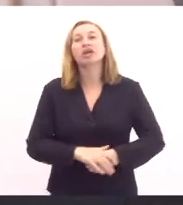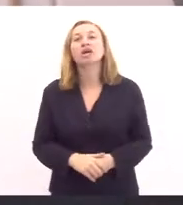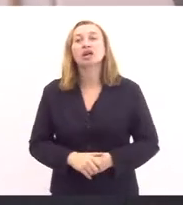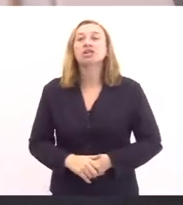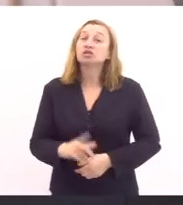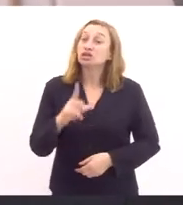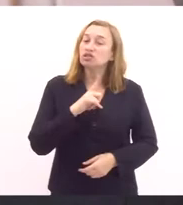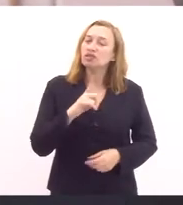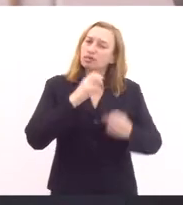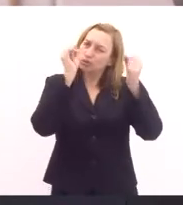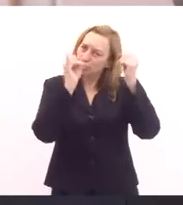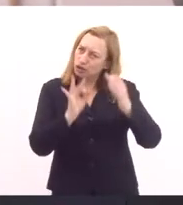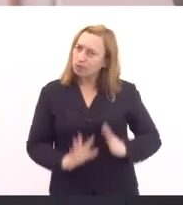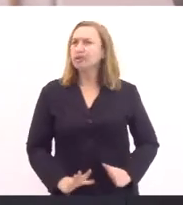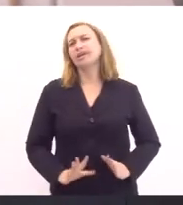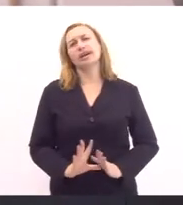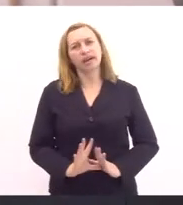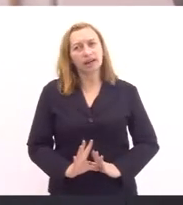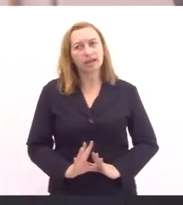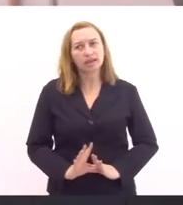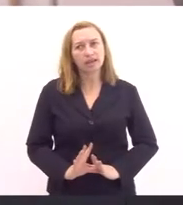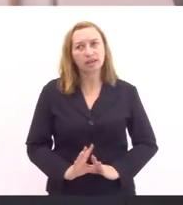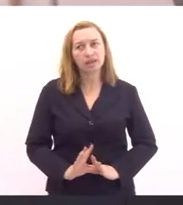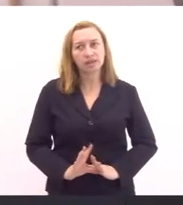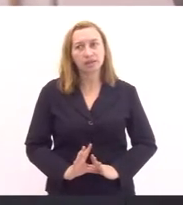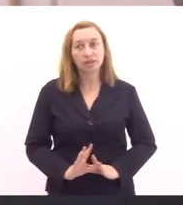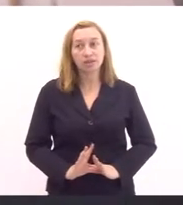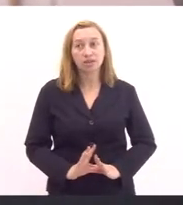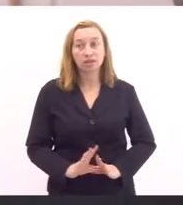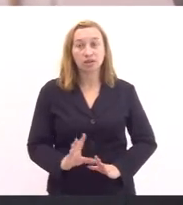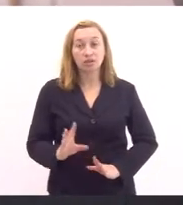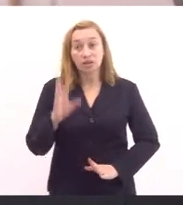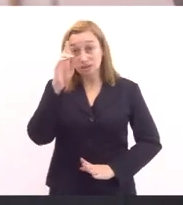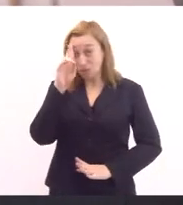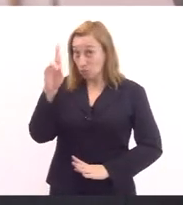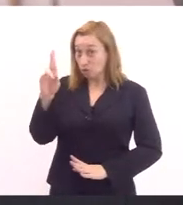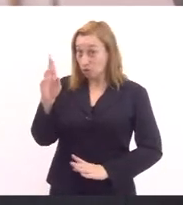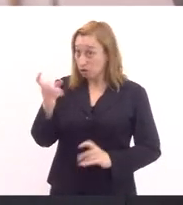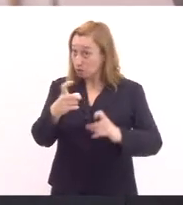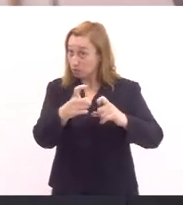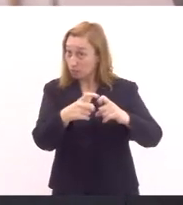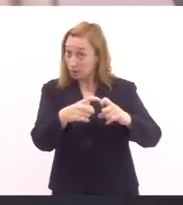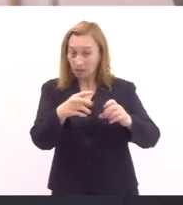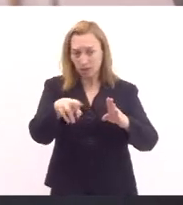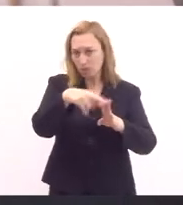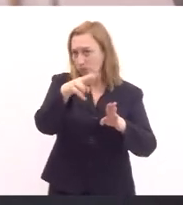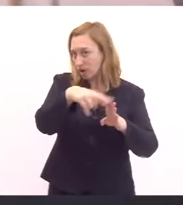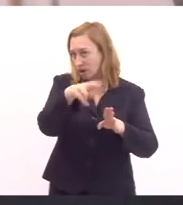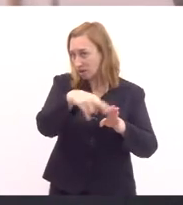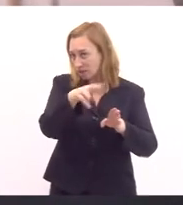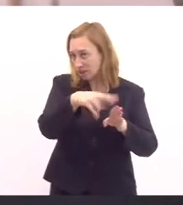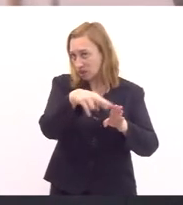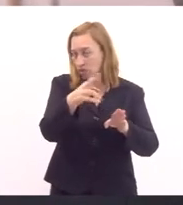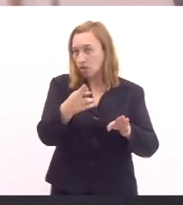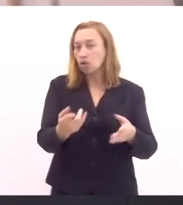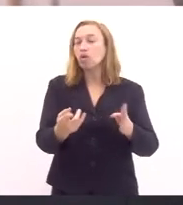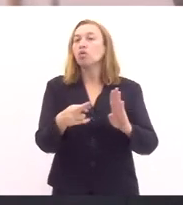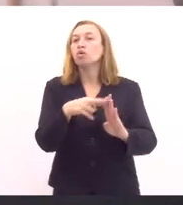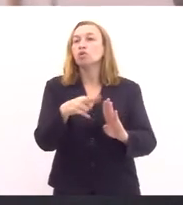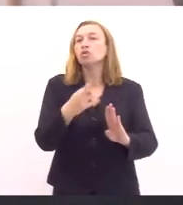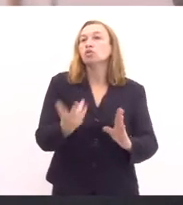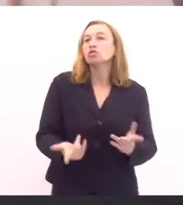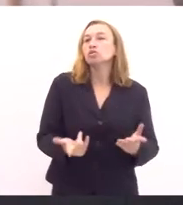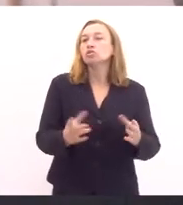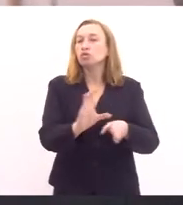nós tivemos que explicar a esses senhores que uma resolução do Conselho Estadual